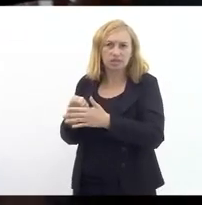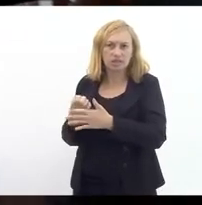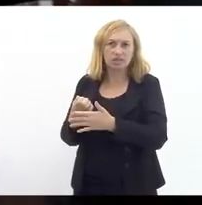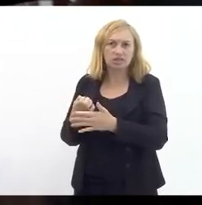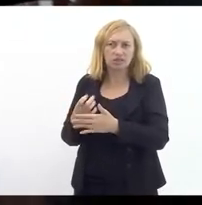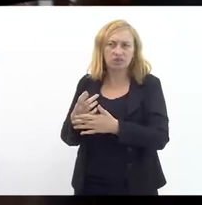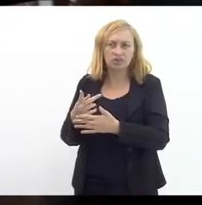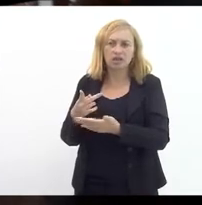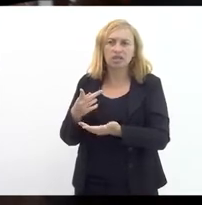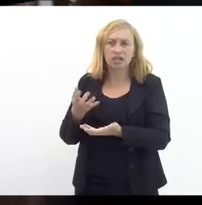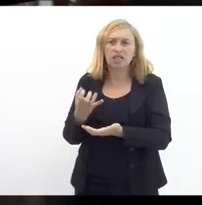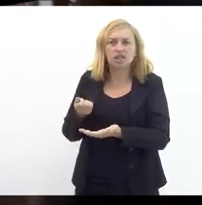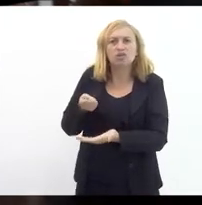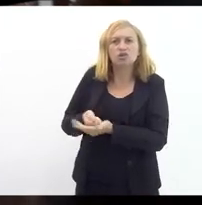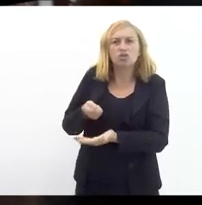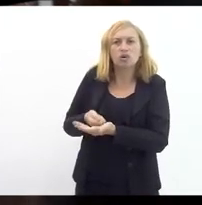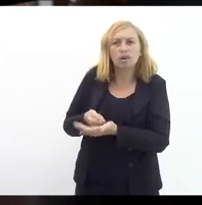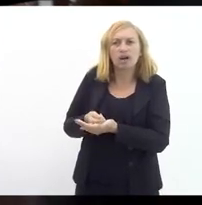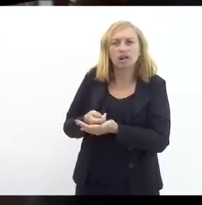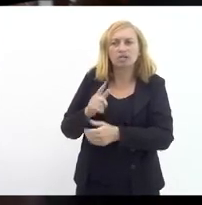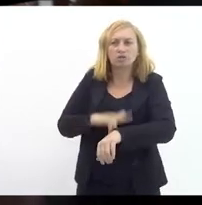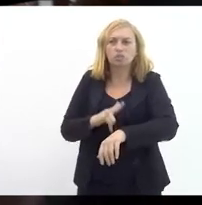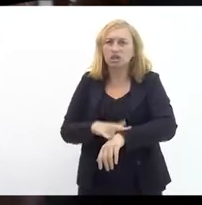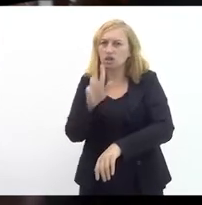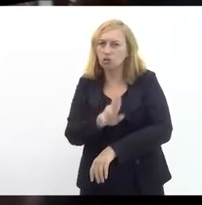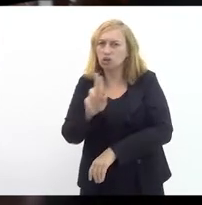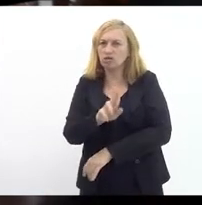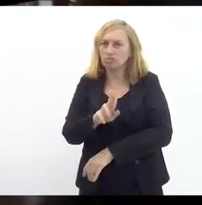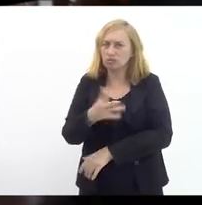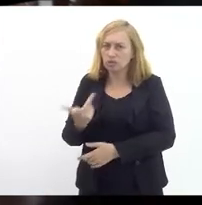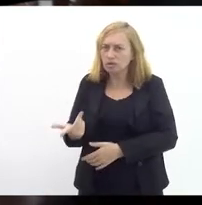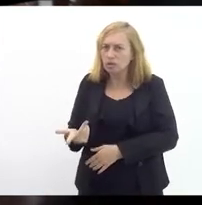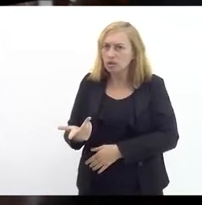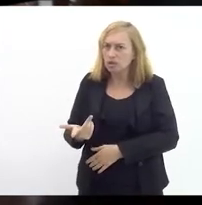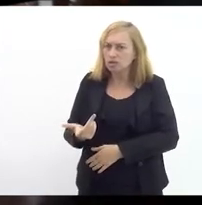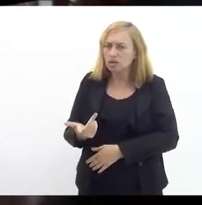fosse cobrado para que os banheiros fossem utilizados.